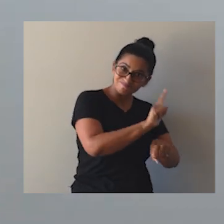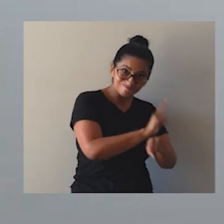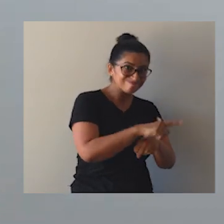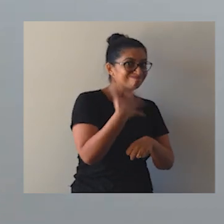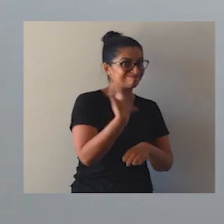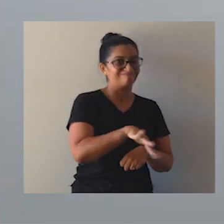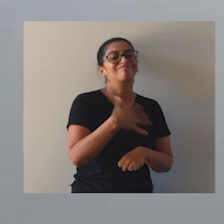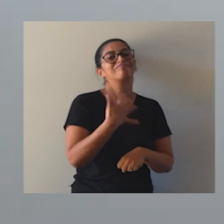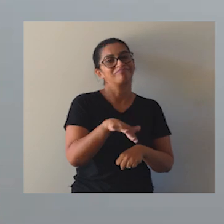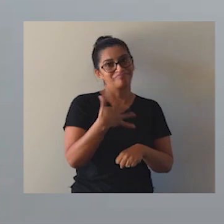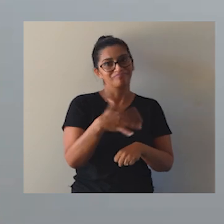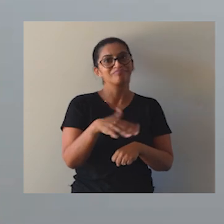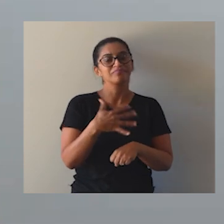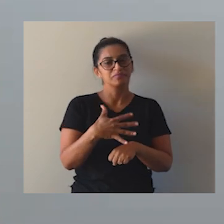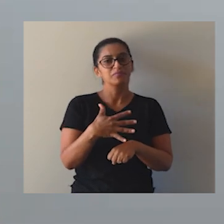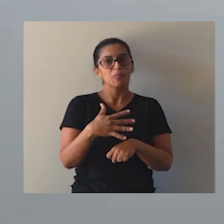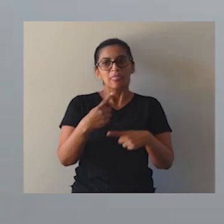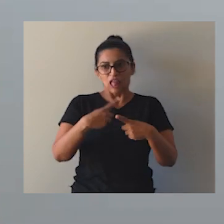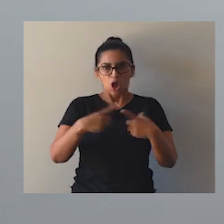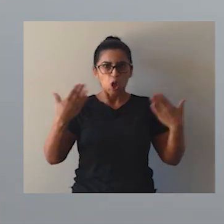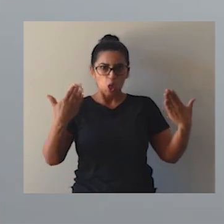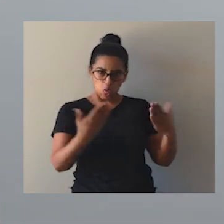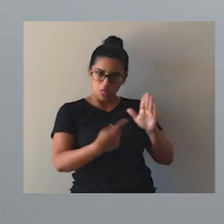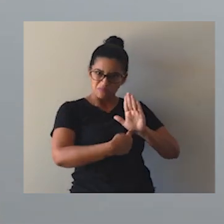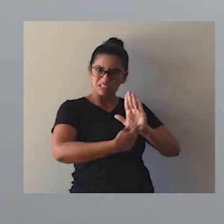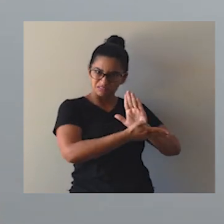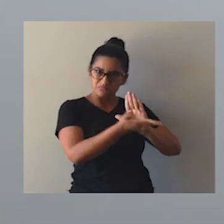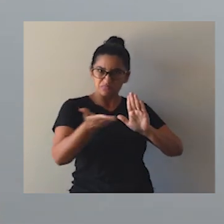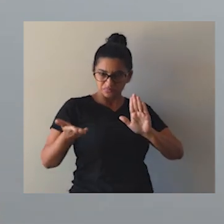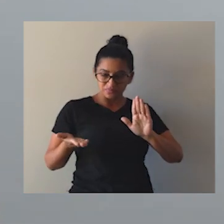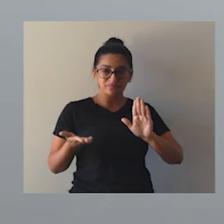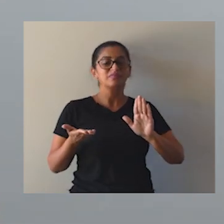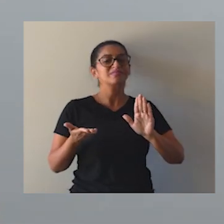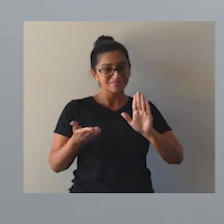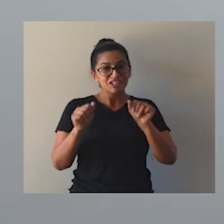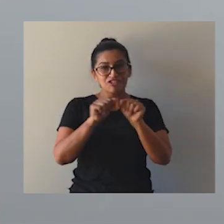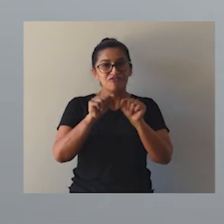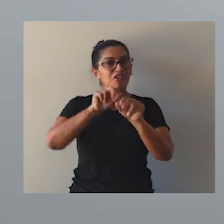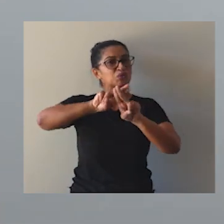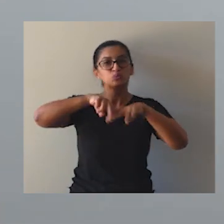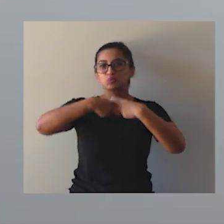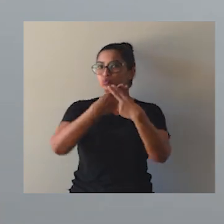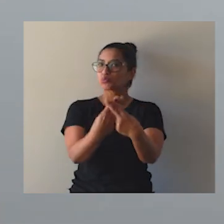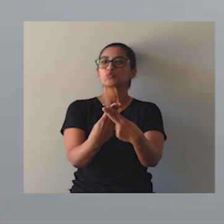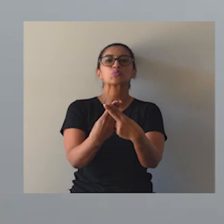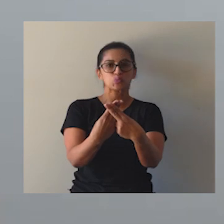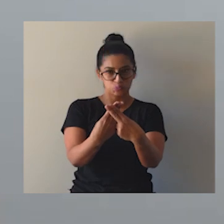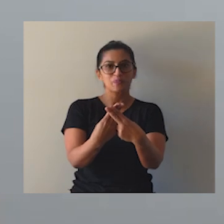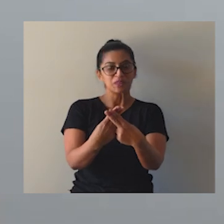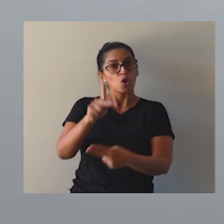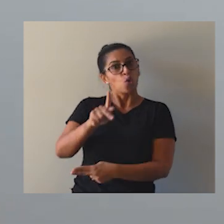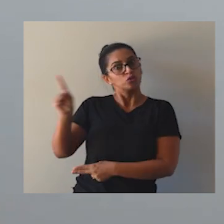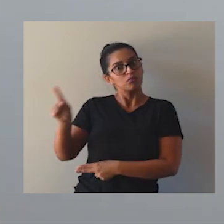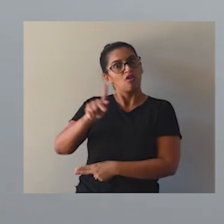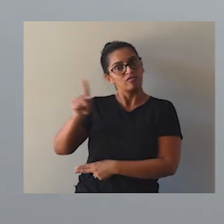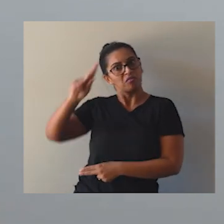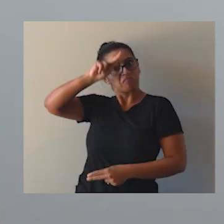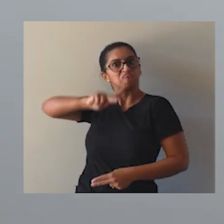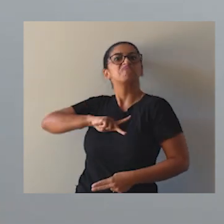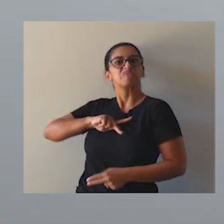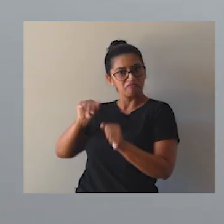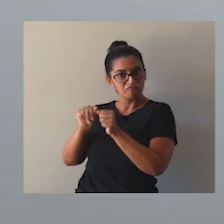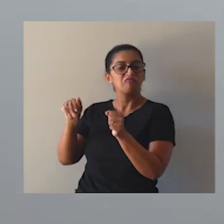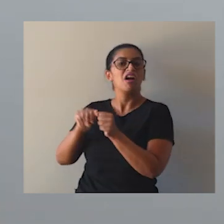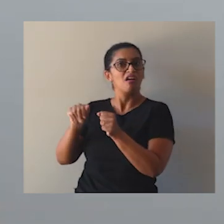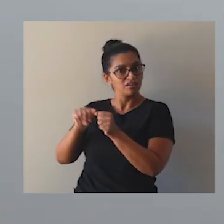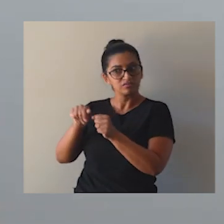mostrou são materiais feitos por sucata, que o apoio faz, a sala de recursos faz, tá? E eu vou